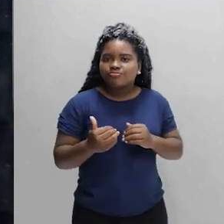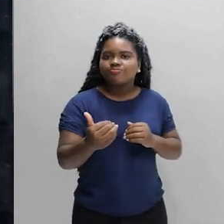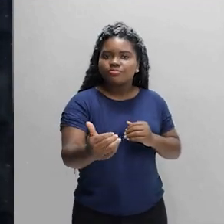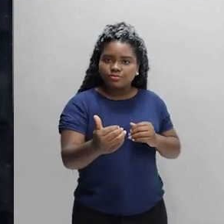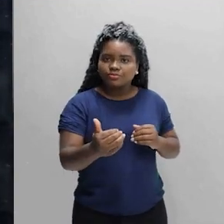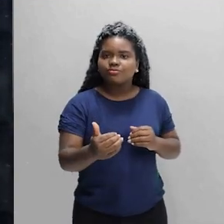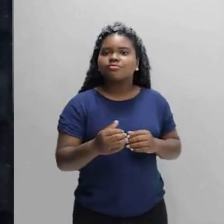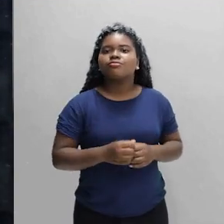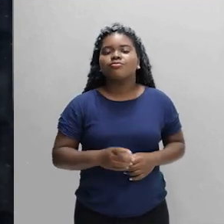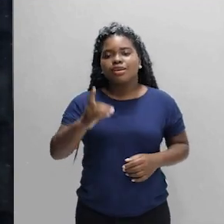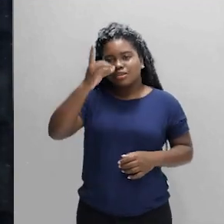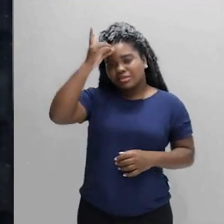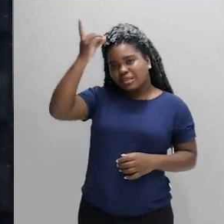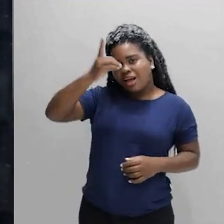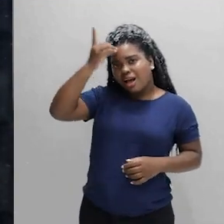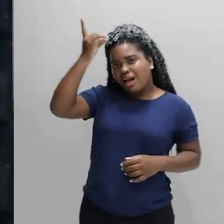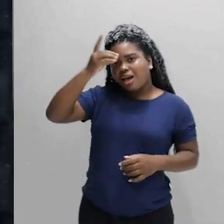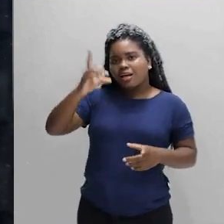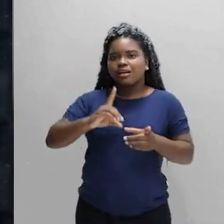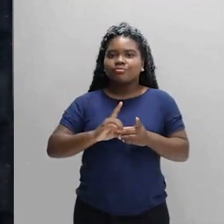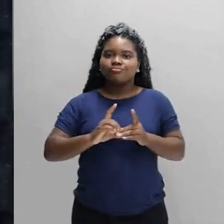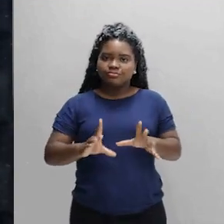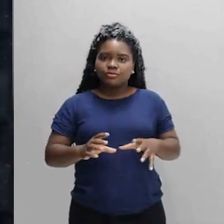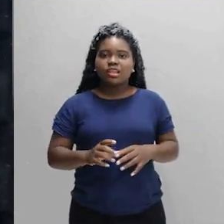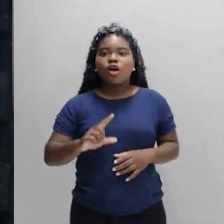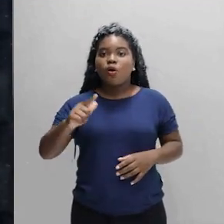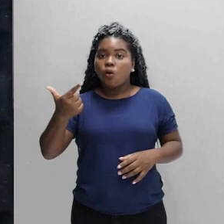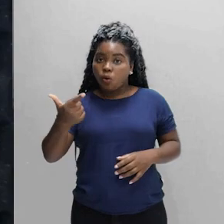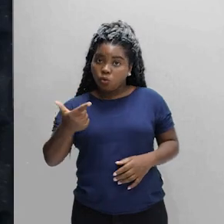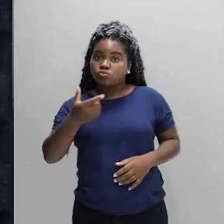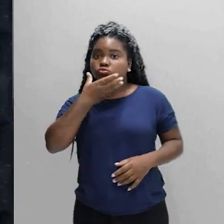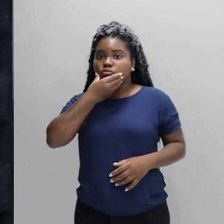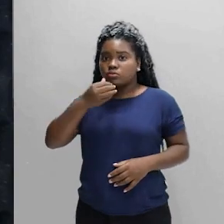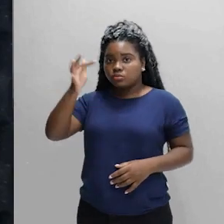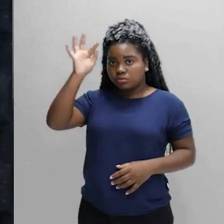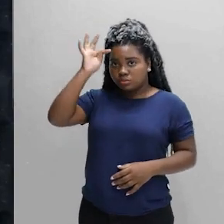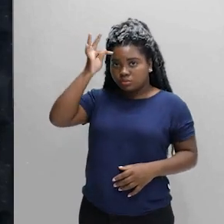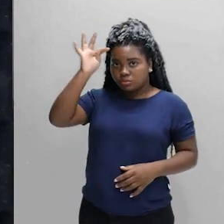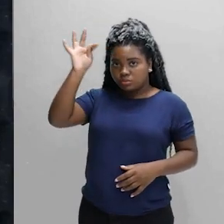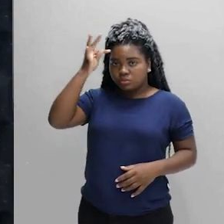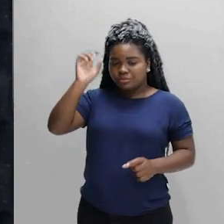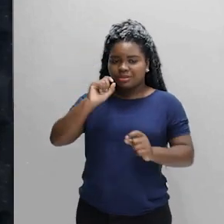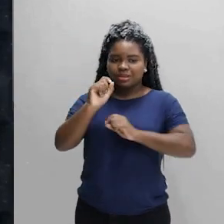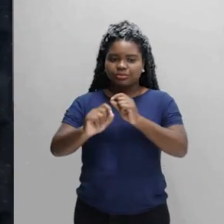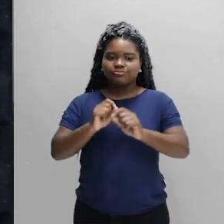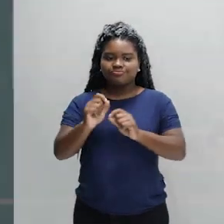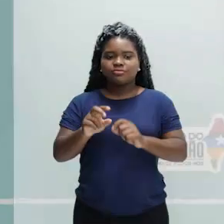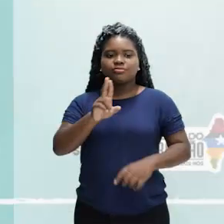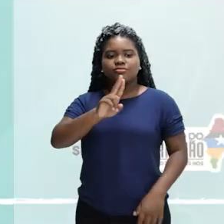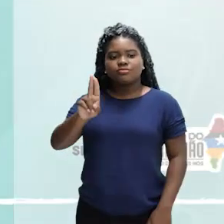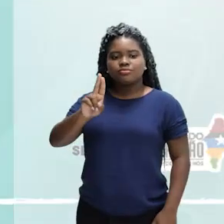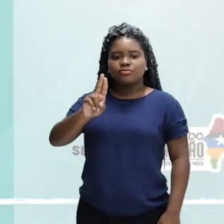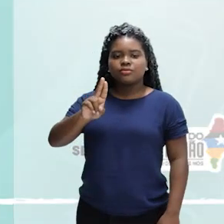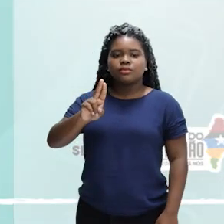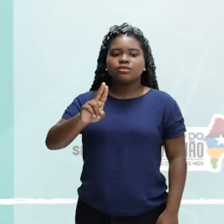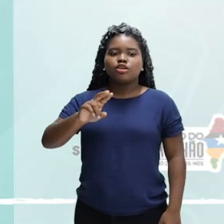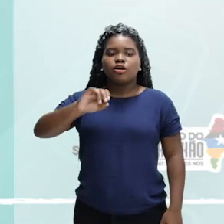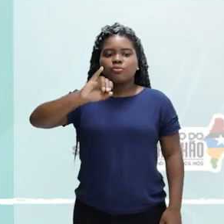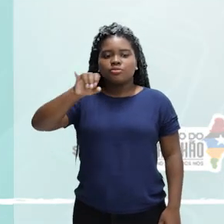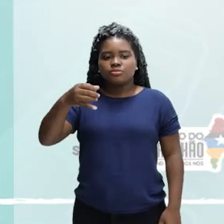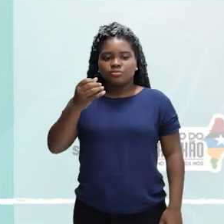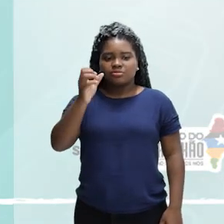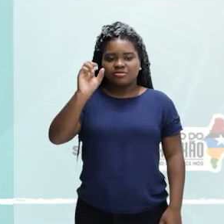a visão do Alexis de Tocqueville. O próximo autor é o John Stuart Mill, certo? Que fala da